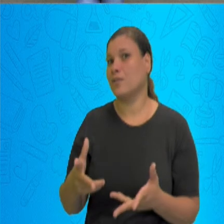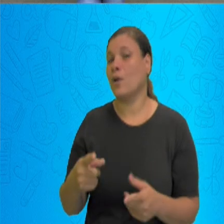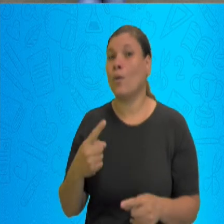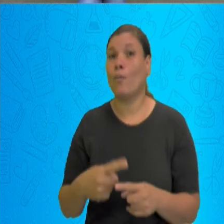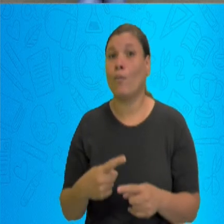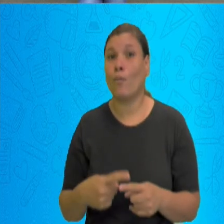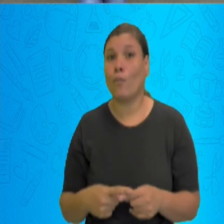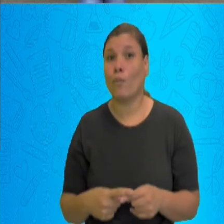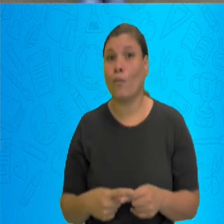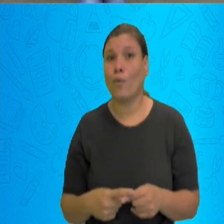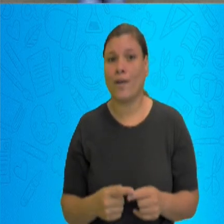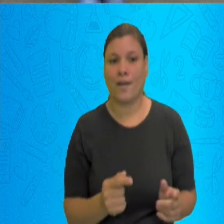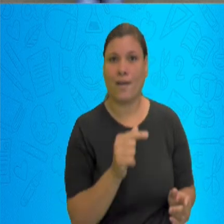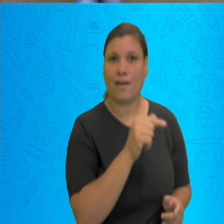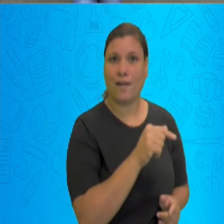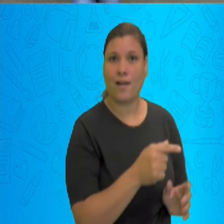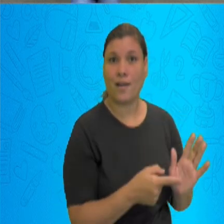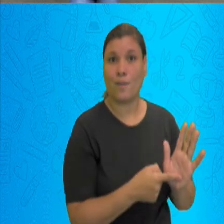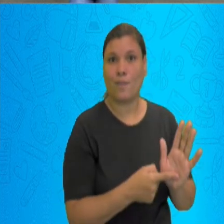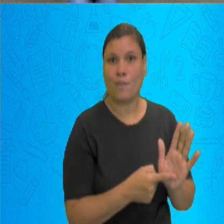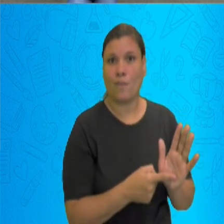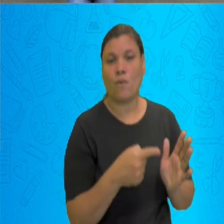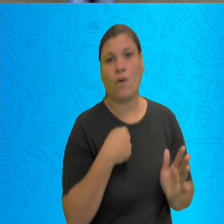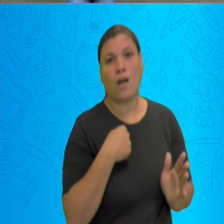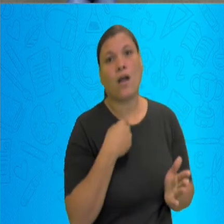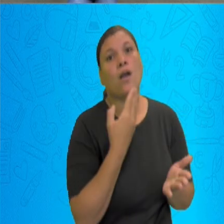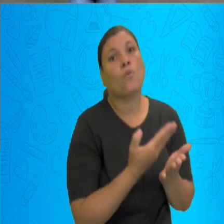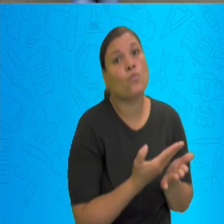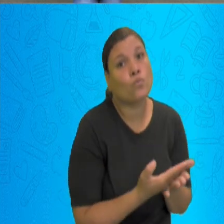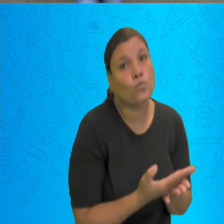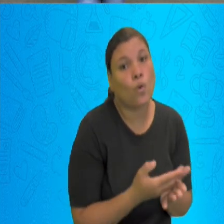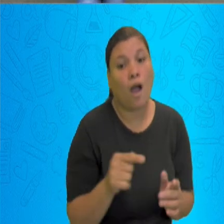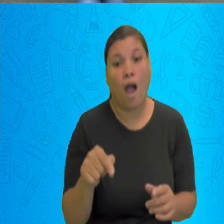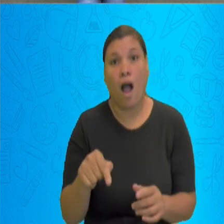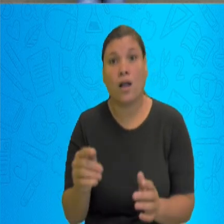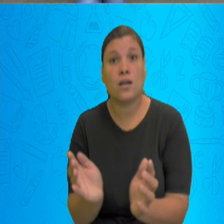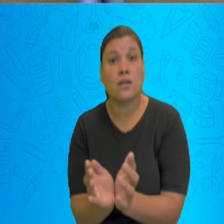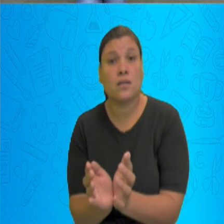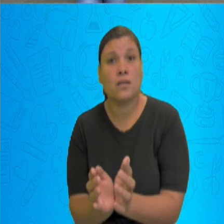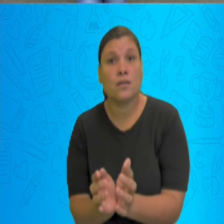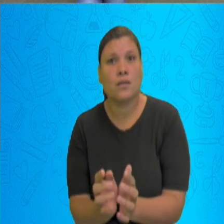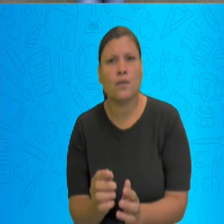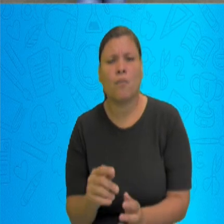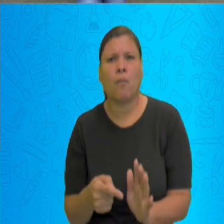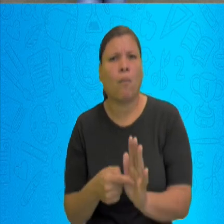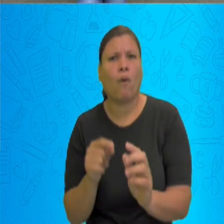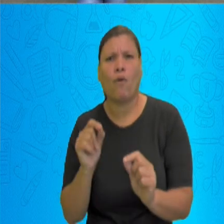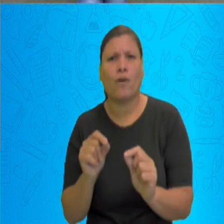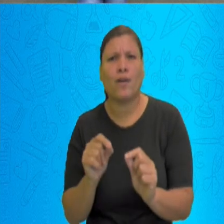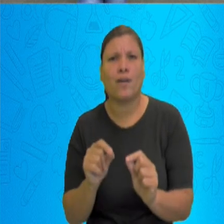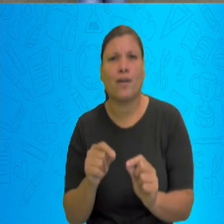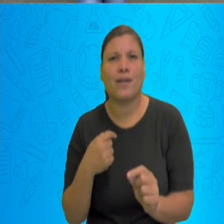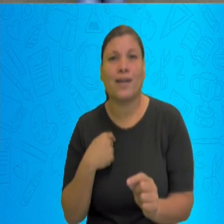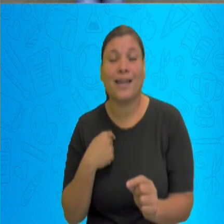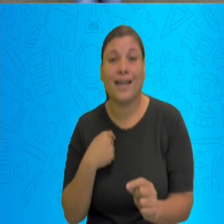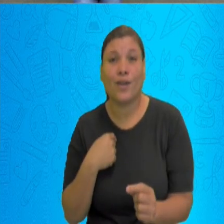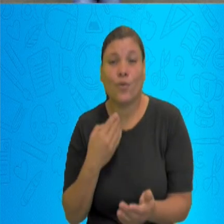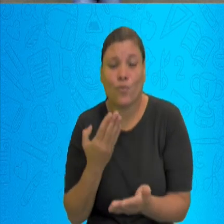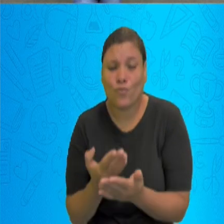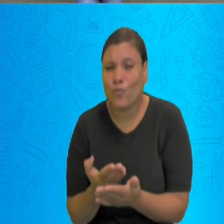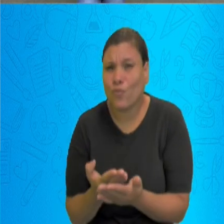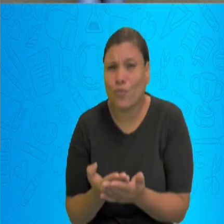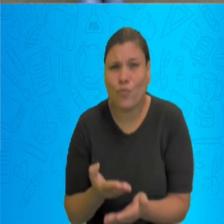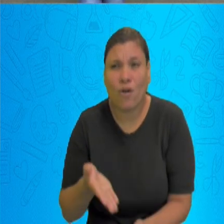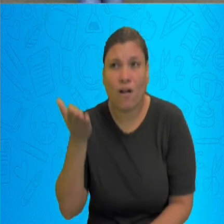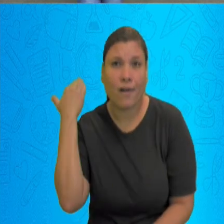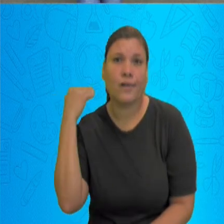imperfeito? Depois, o pretérito perfeito, eu estudei muito. Já